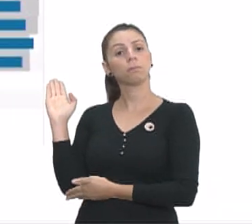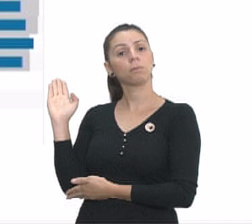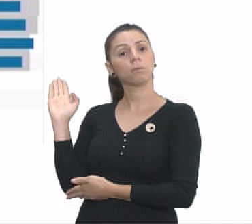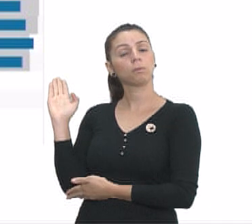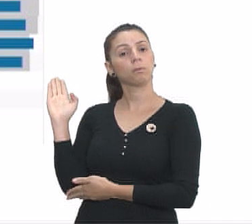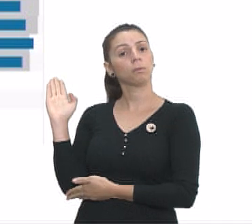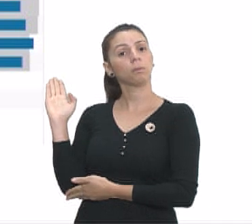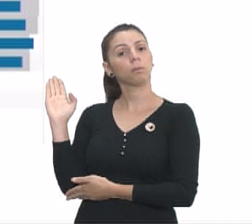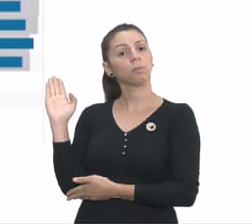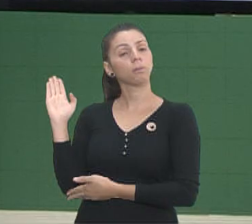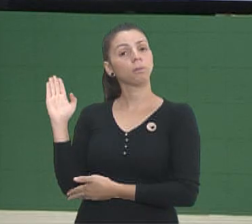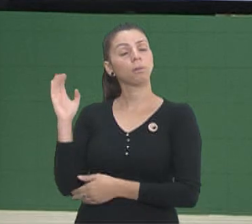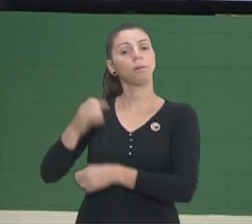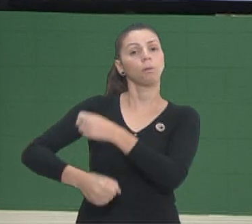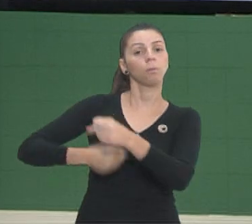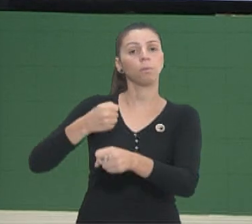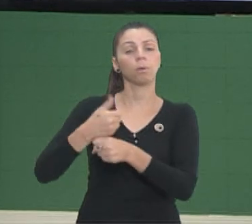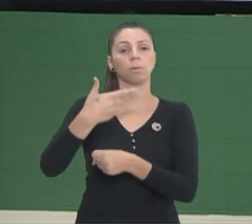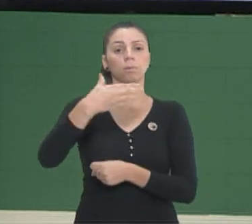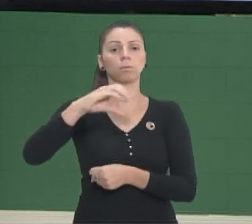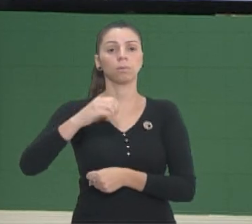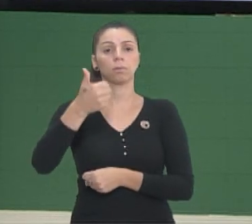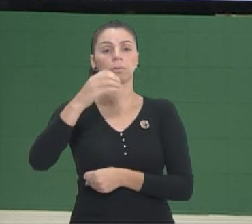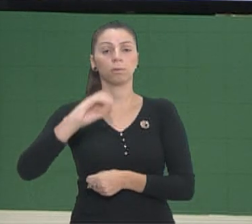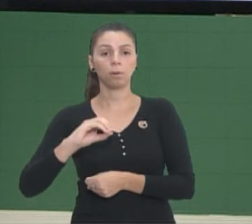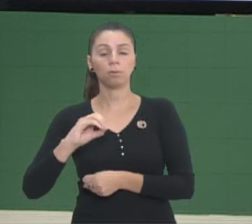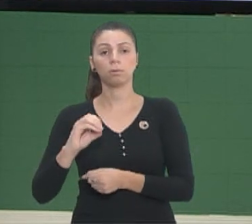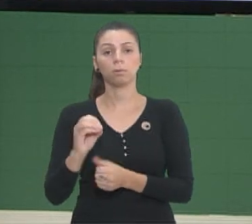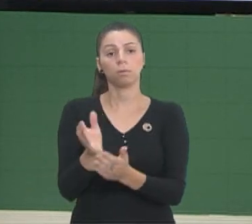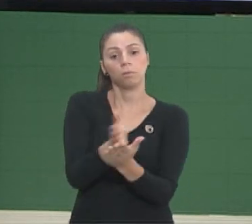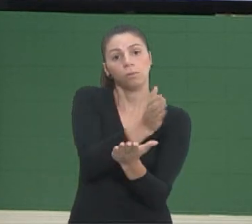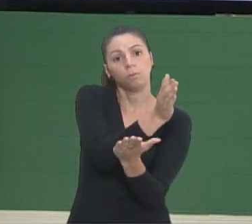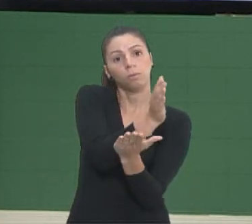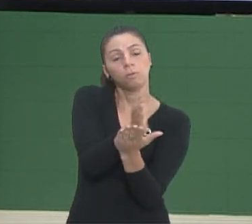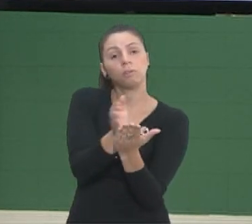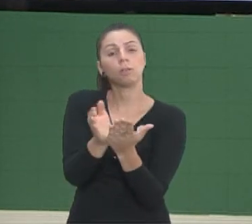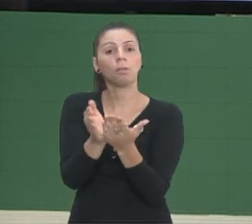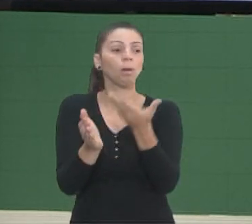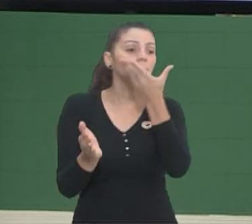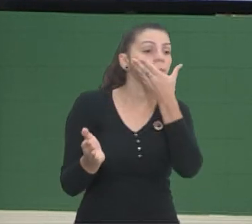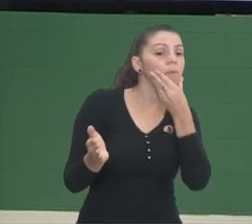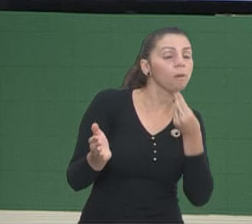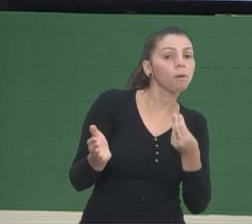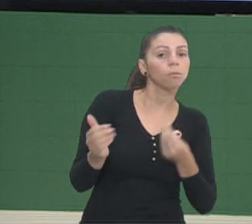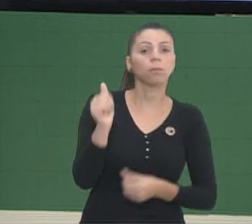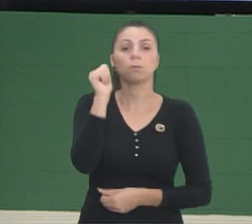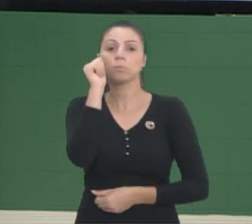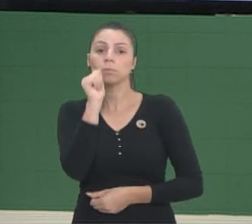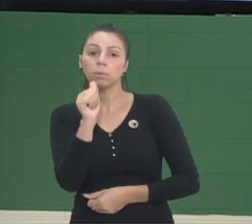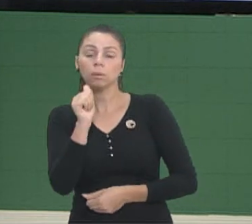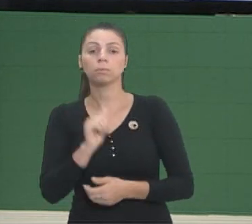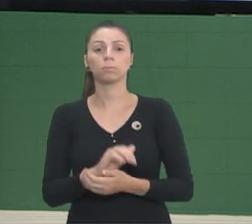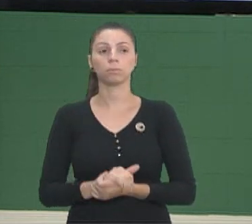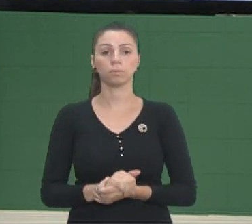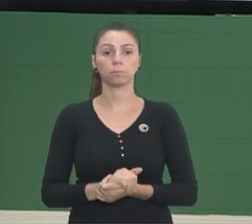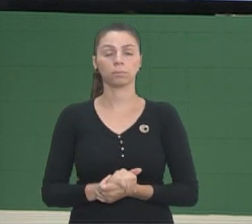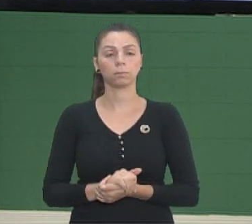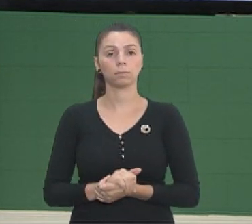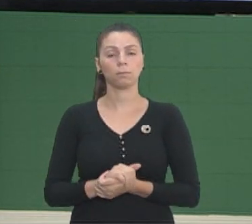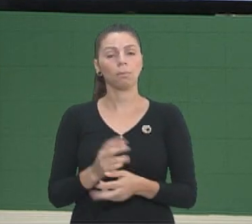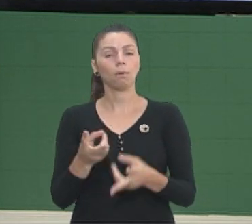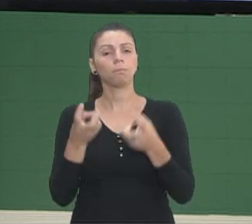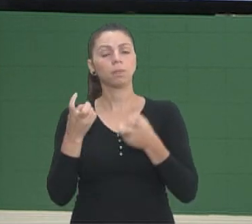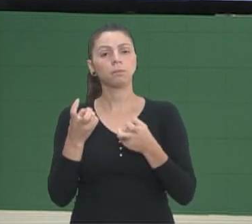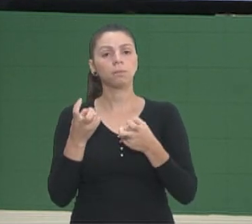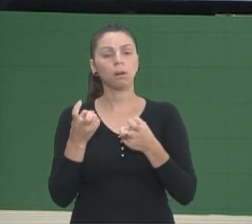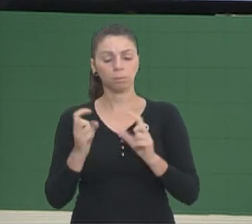de 2010, dividida nos gêneros homens e mulheres. Repare que